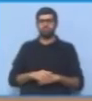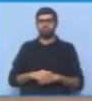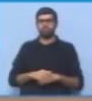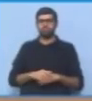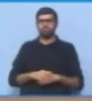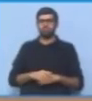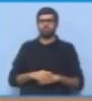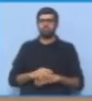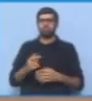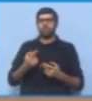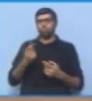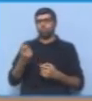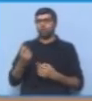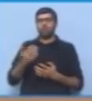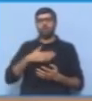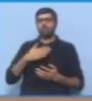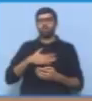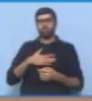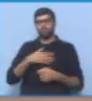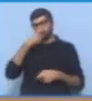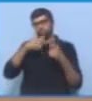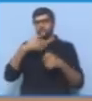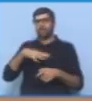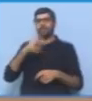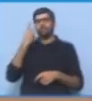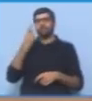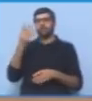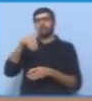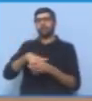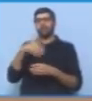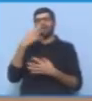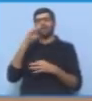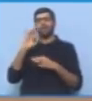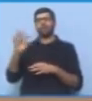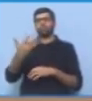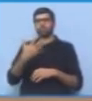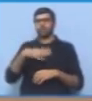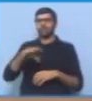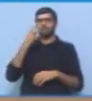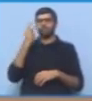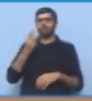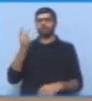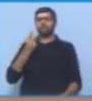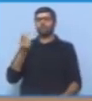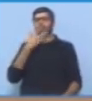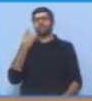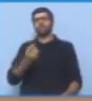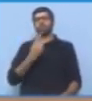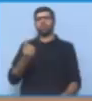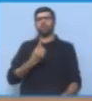recusa o dinheiro, alguém que quer ir viver para a natureza, que quer ter uma vida muito